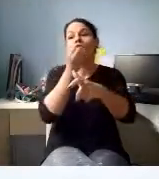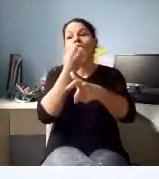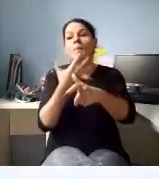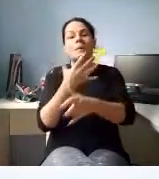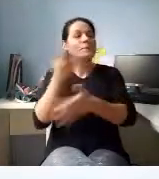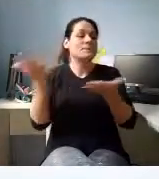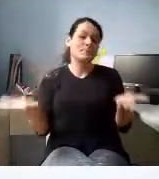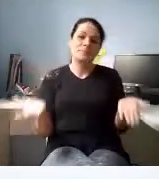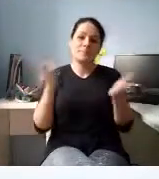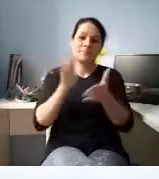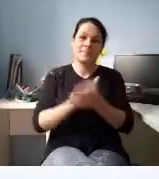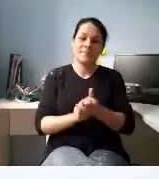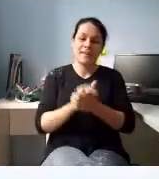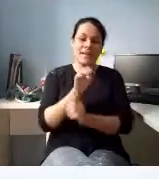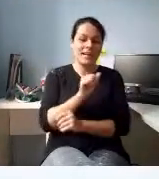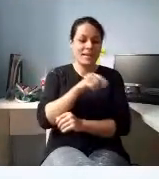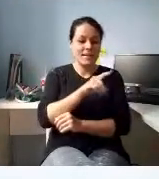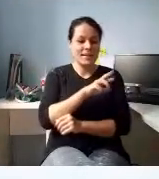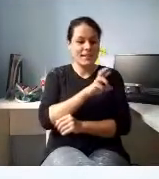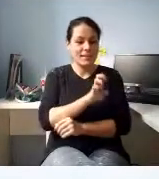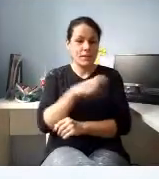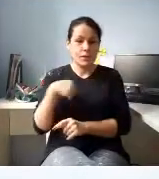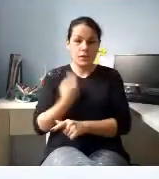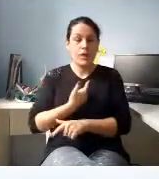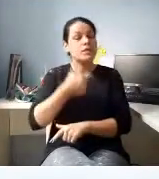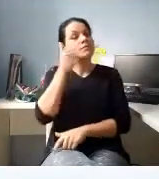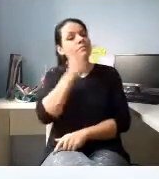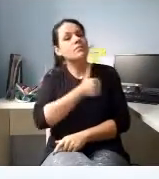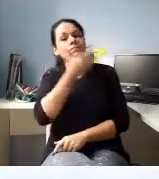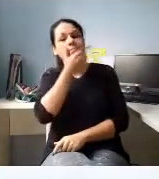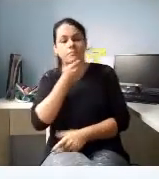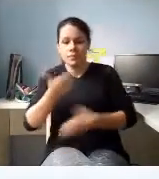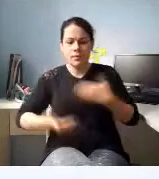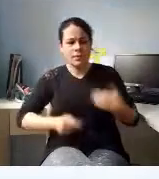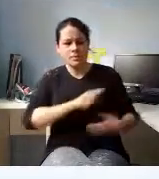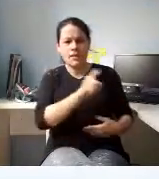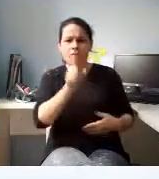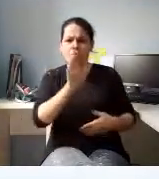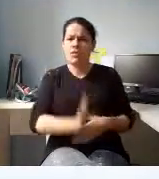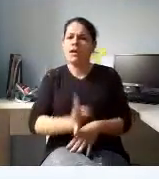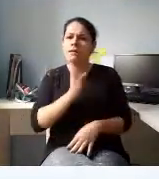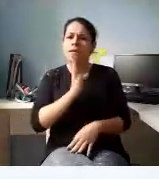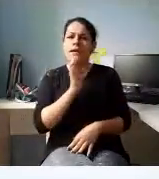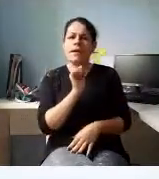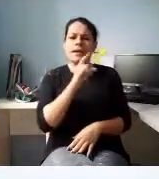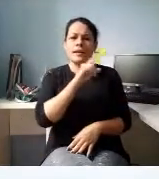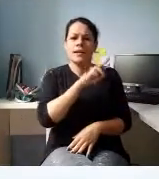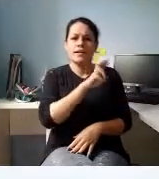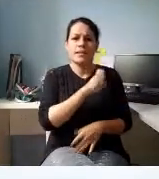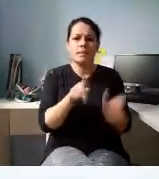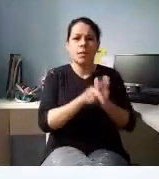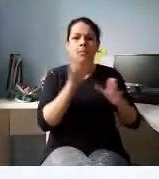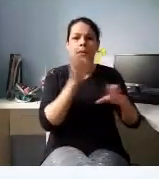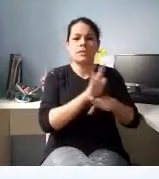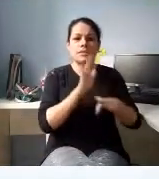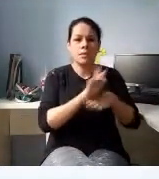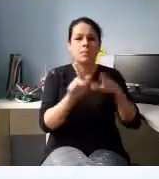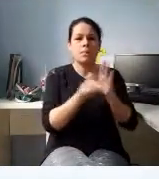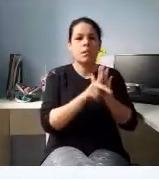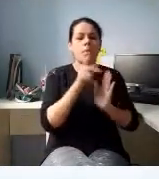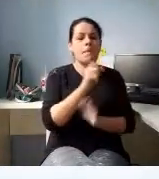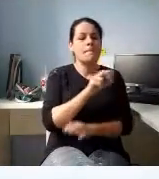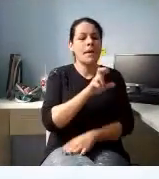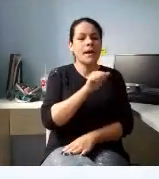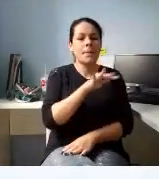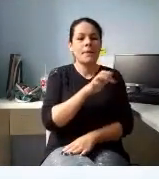Então, André, o nosso trabalhador e trabalhadora já conhece o André e sabe que ele é assessor parlamentar do DIAP e ele está